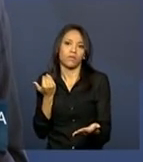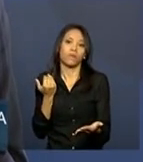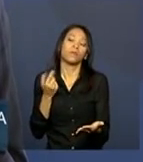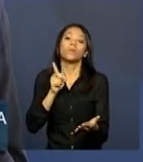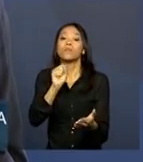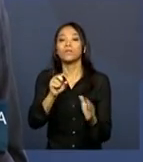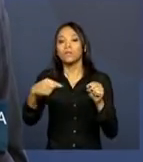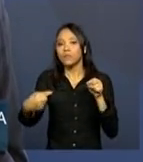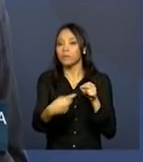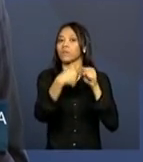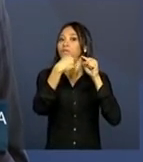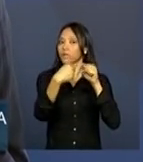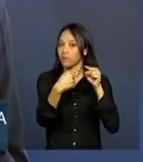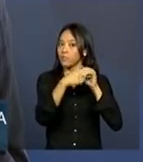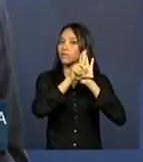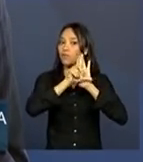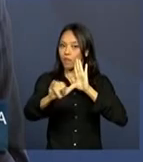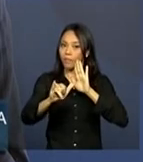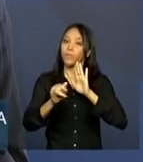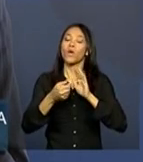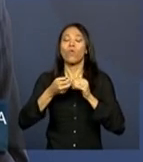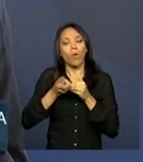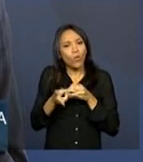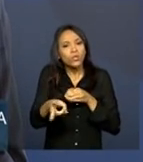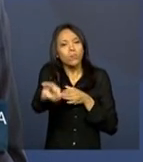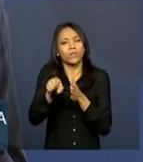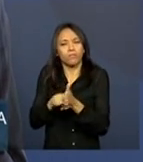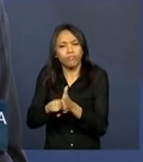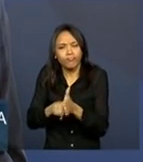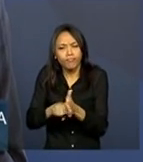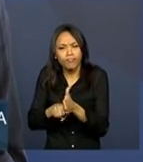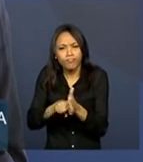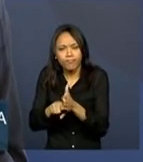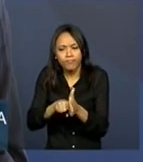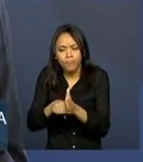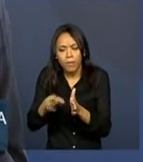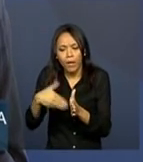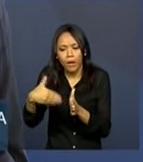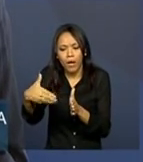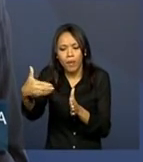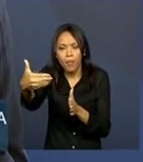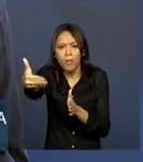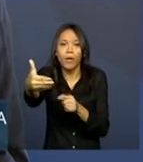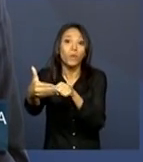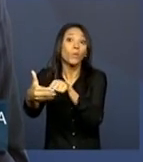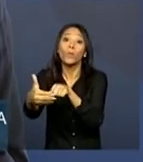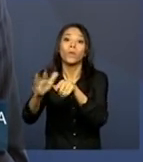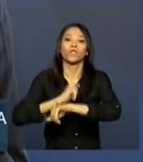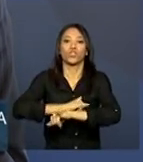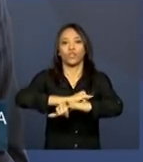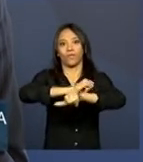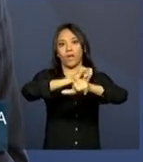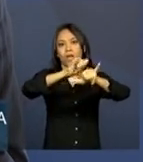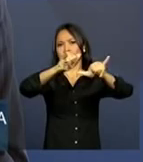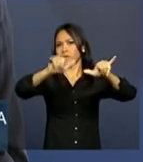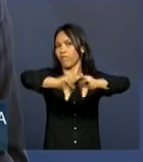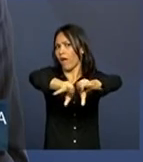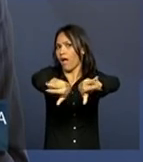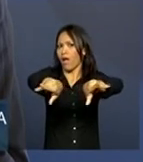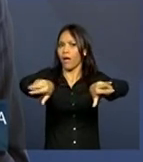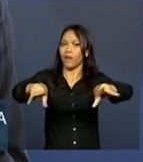legais com a evolução da investigação e a consolidação de resultados estes passaram a ter divulgação pública por diversas